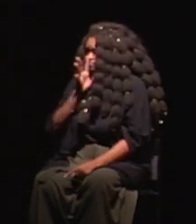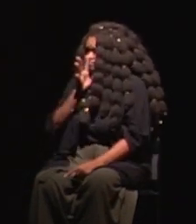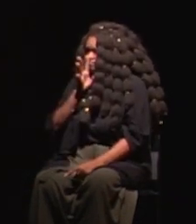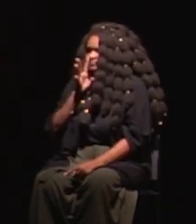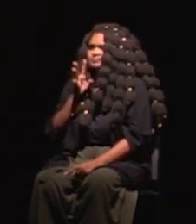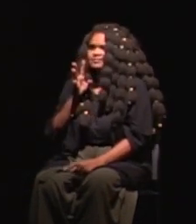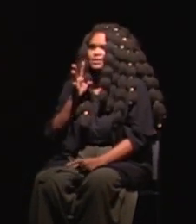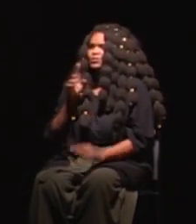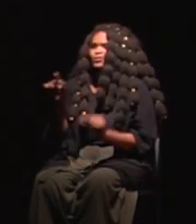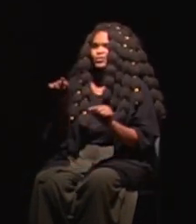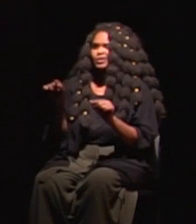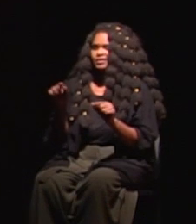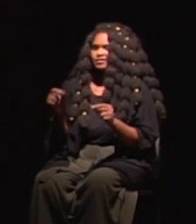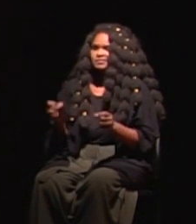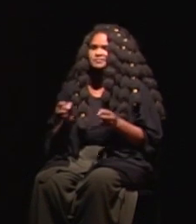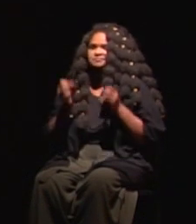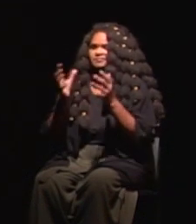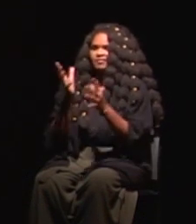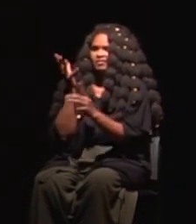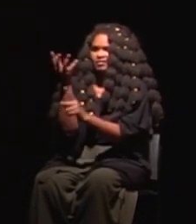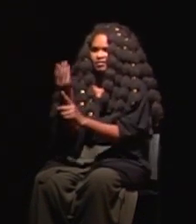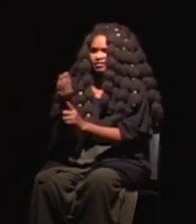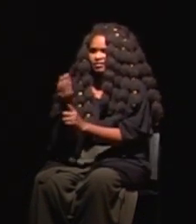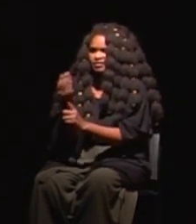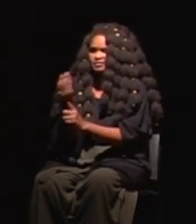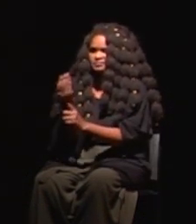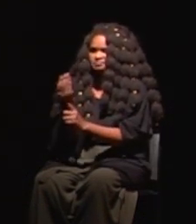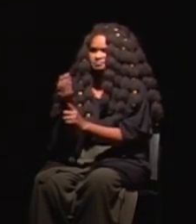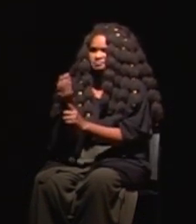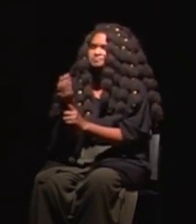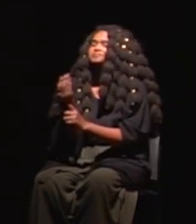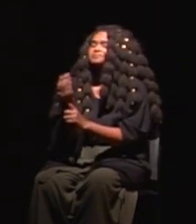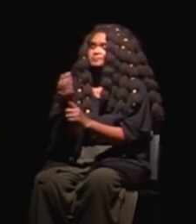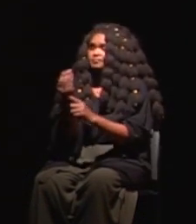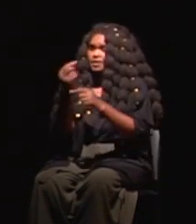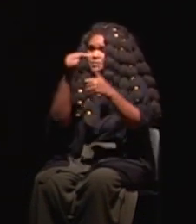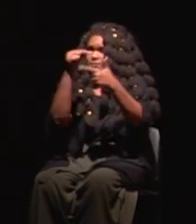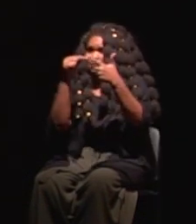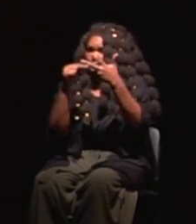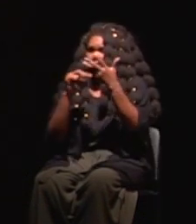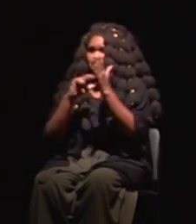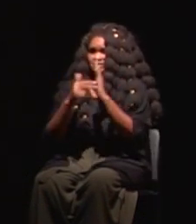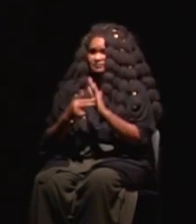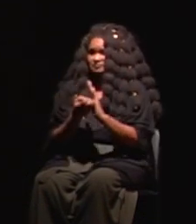o gesto da arte. Essa polissemia do criador,